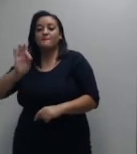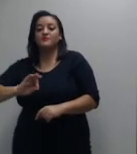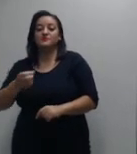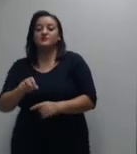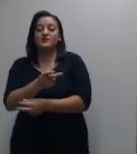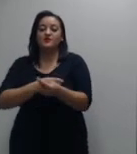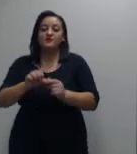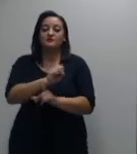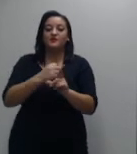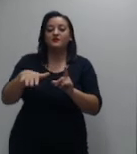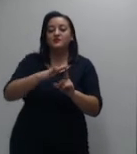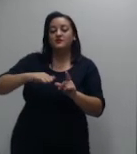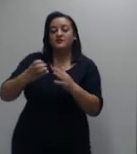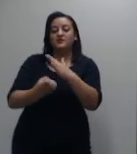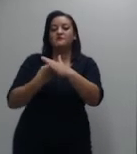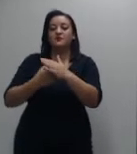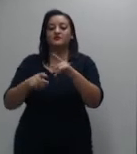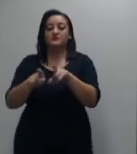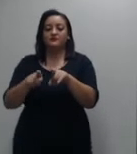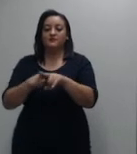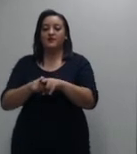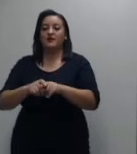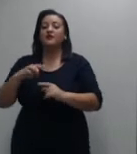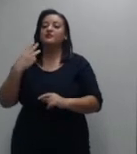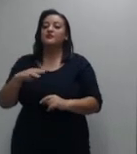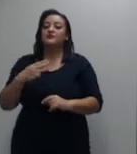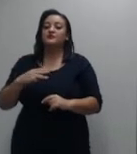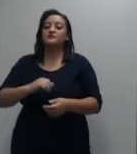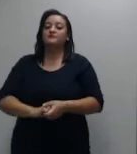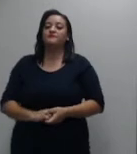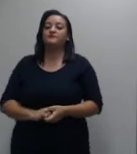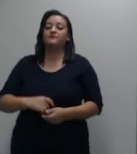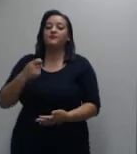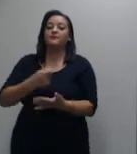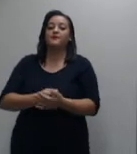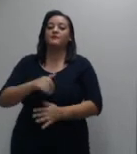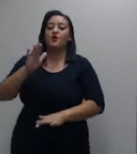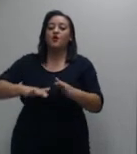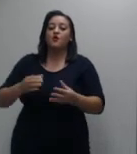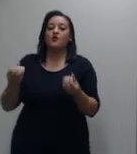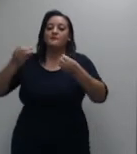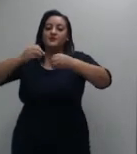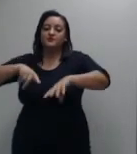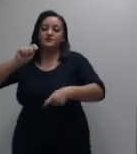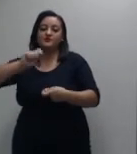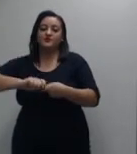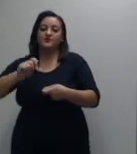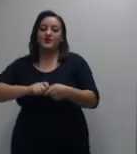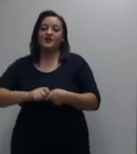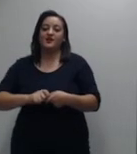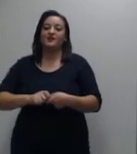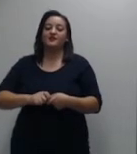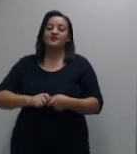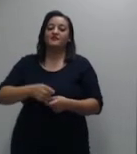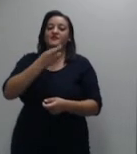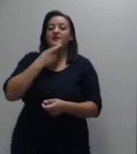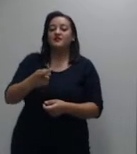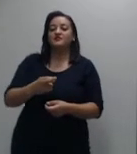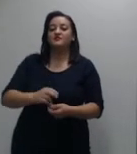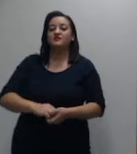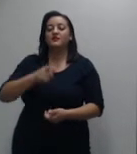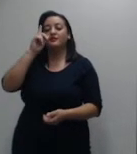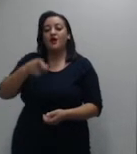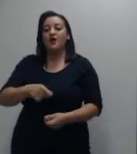da potência ai terceiro a indenização por qualquer prejuízo a casa ou sofrido em decorrência da ordem